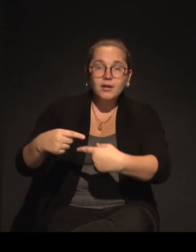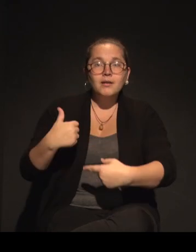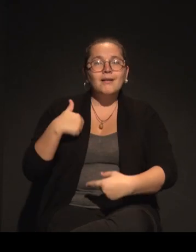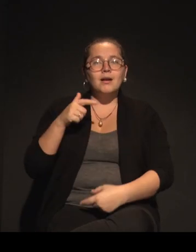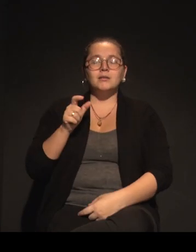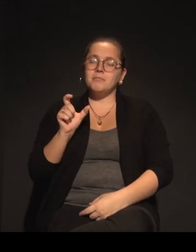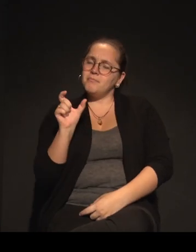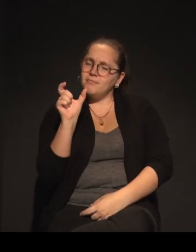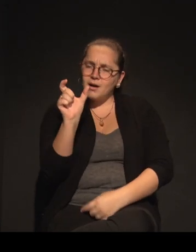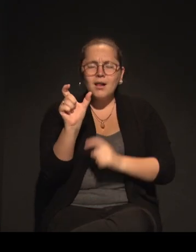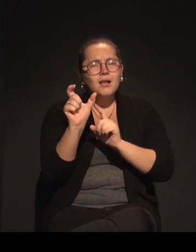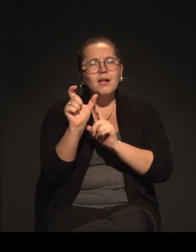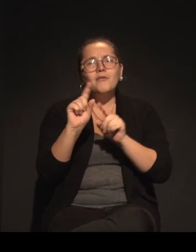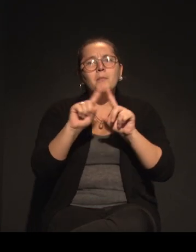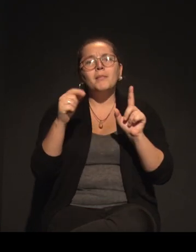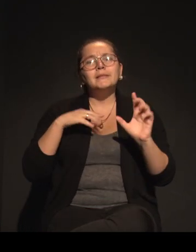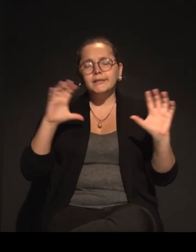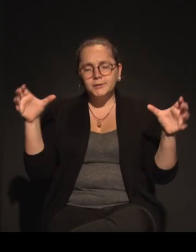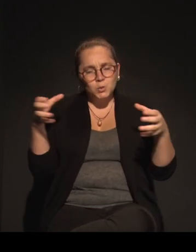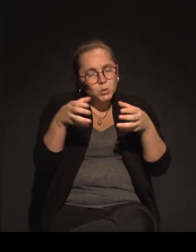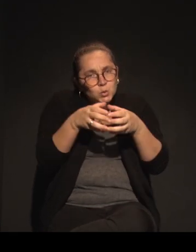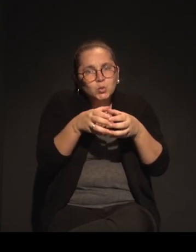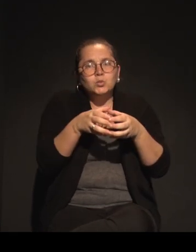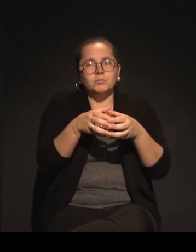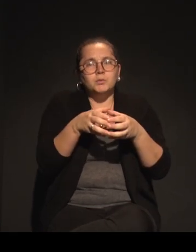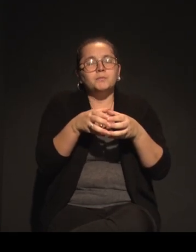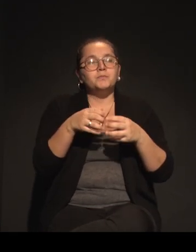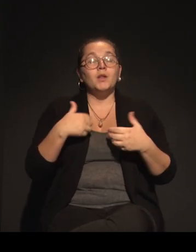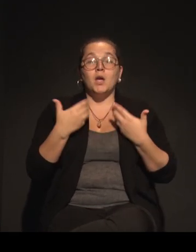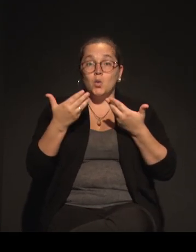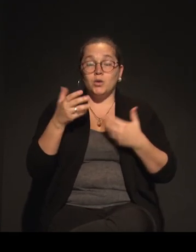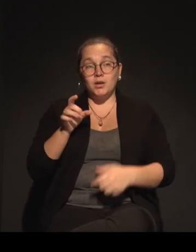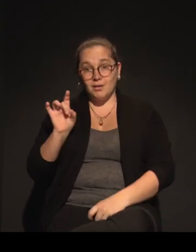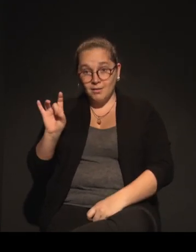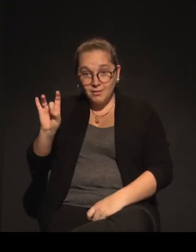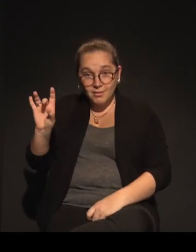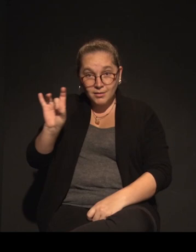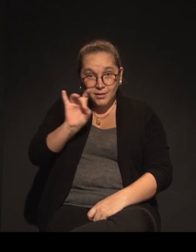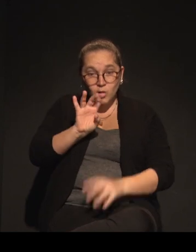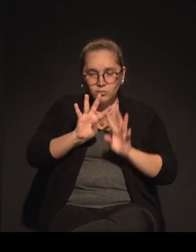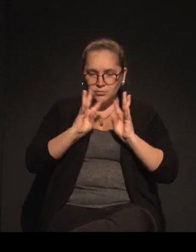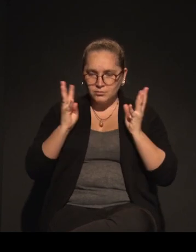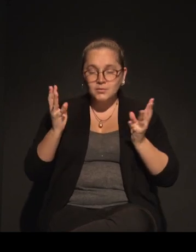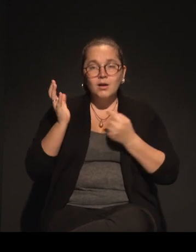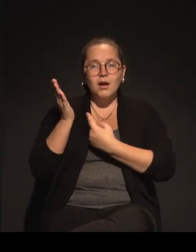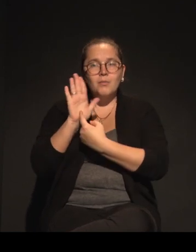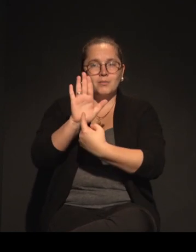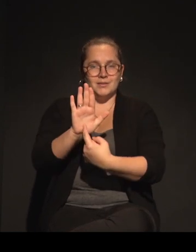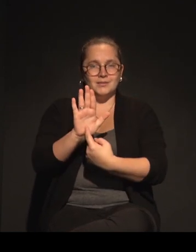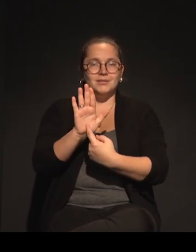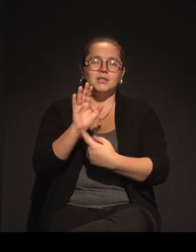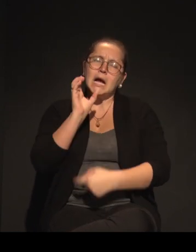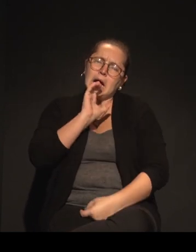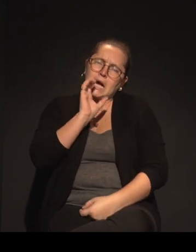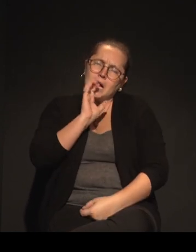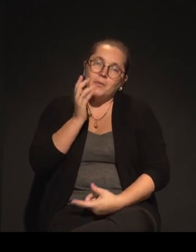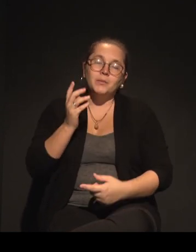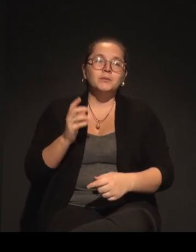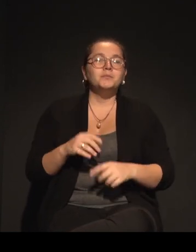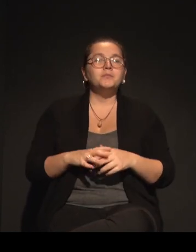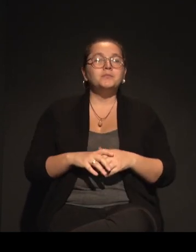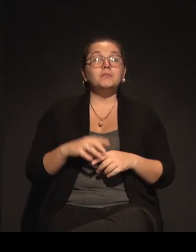coletiva que é uma palavra de todos nós e eu queria que ele se apresentasse que rapidamente e pra gente